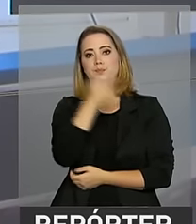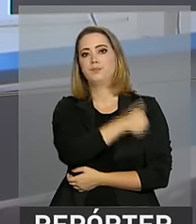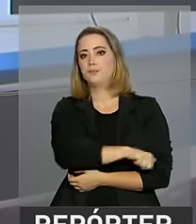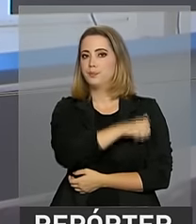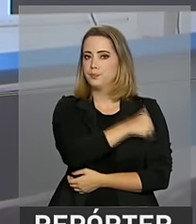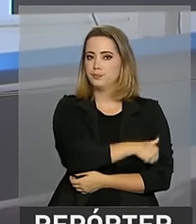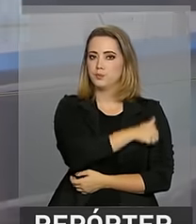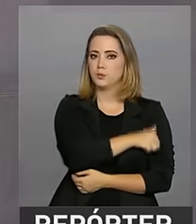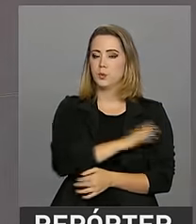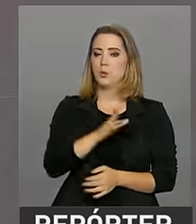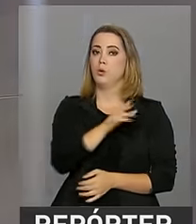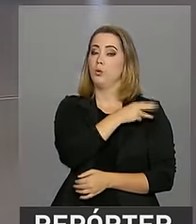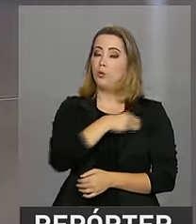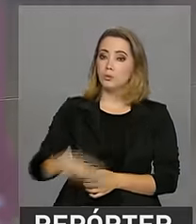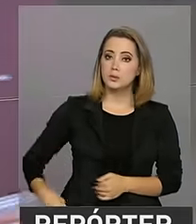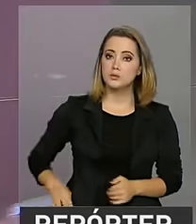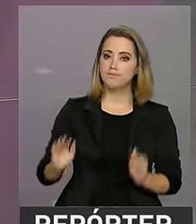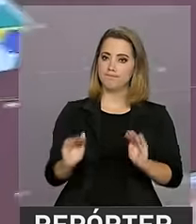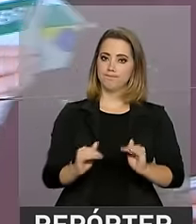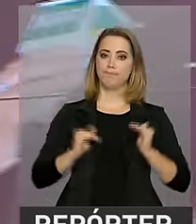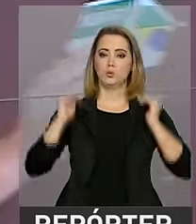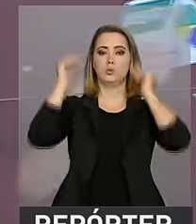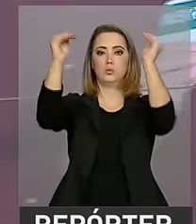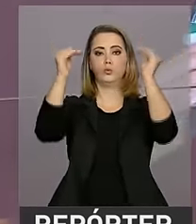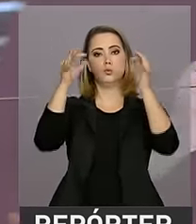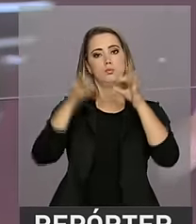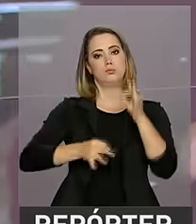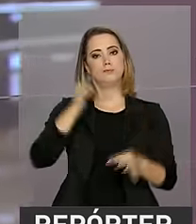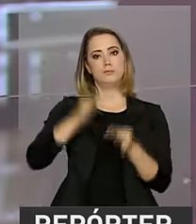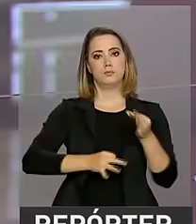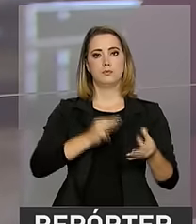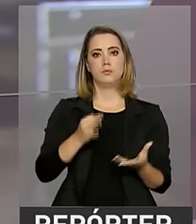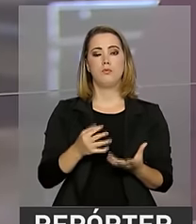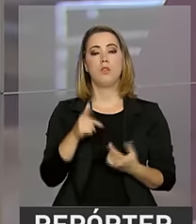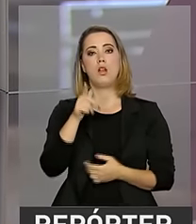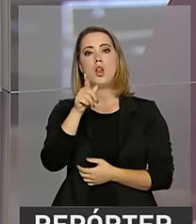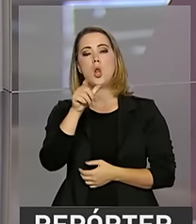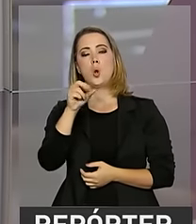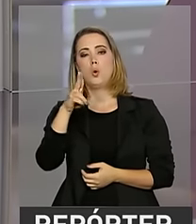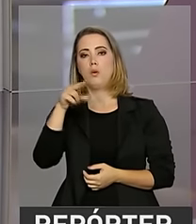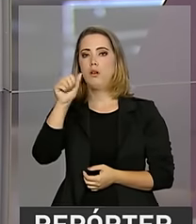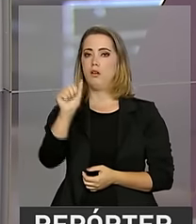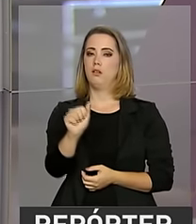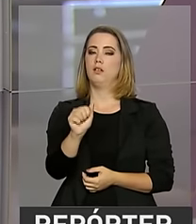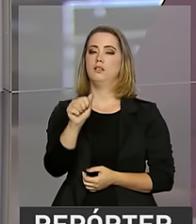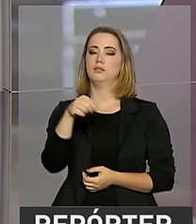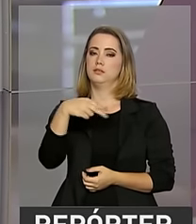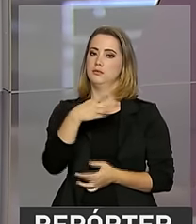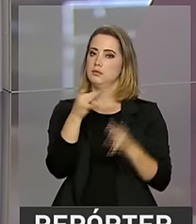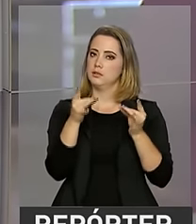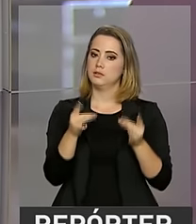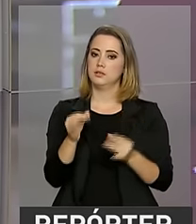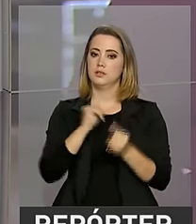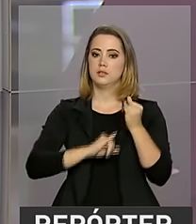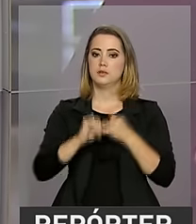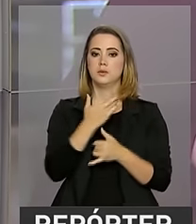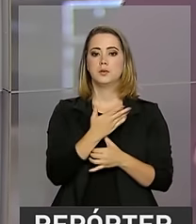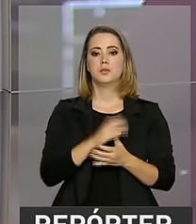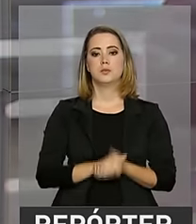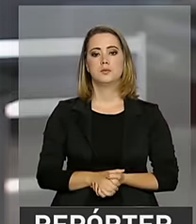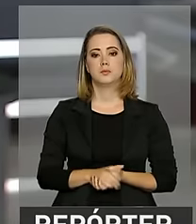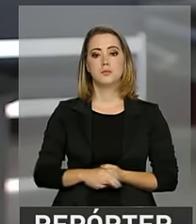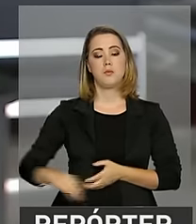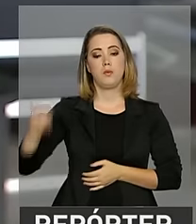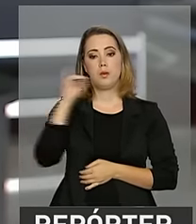vasque a repórter Luana Karen Tem mais informações sobre esse assunto pra gente Olá Luana boa tarde outra vez Olá Roberto Boa tarde